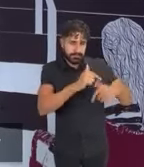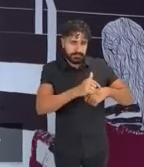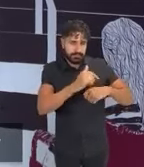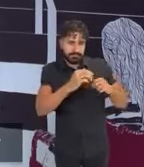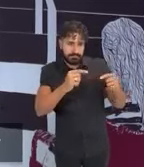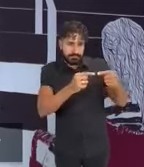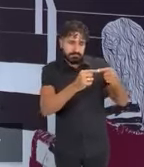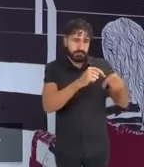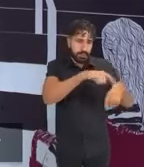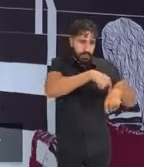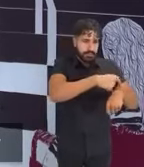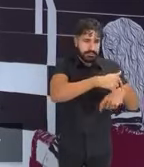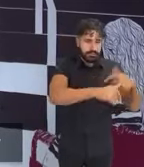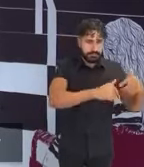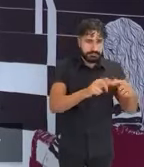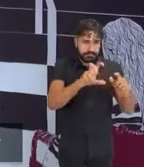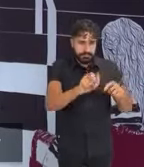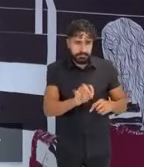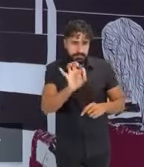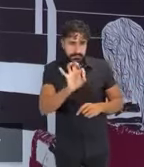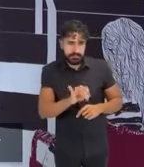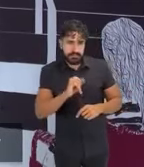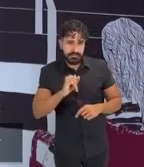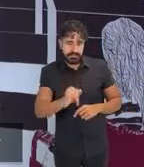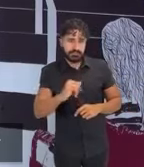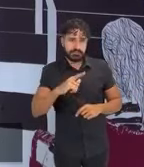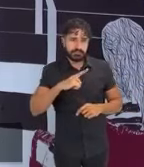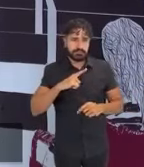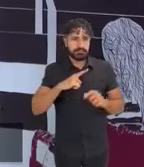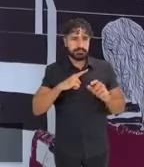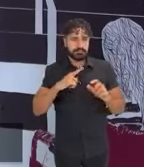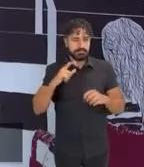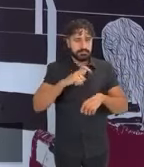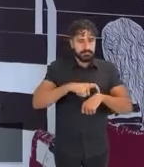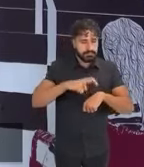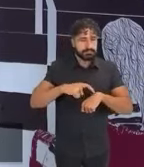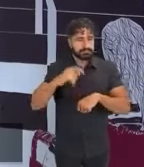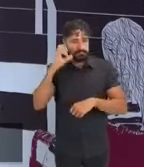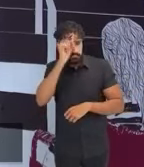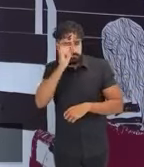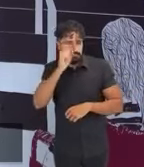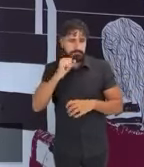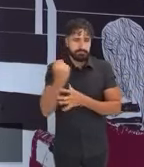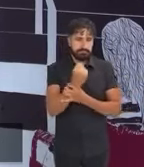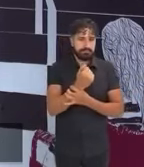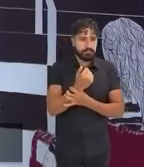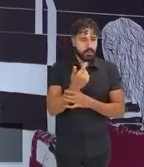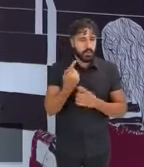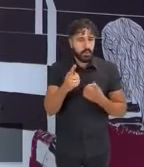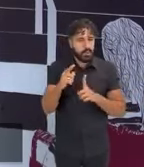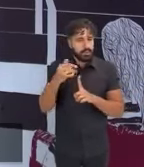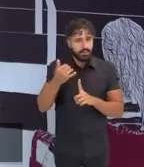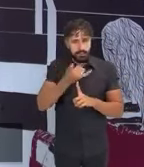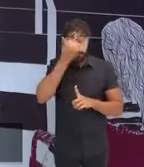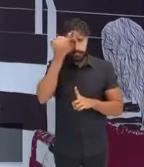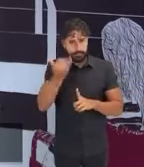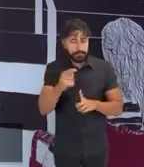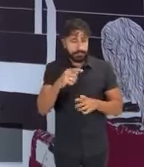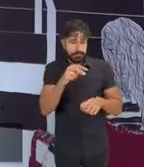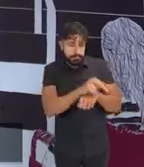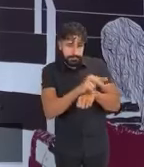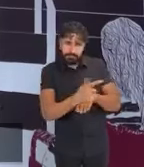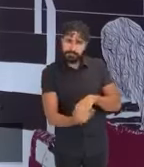redução da carga horária pelo menos a metade, quando a adoção de verificações de aprendizagem, seguro contra acidentes pessoais. E essa proteção é importante, porque,